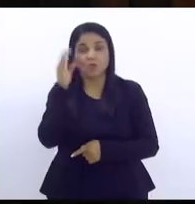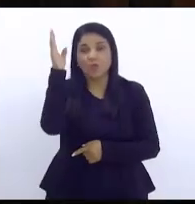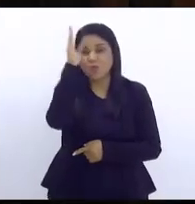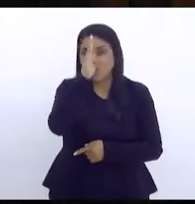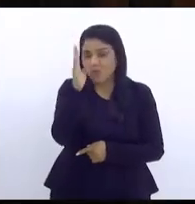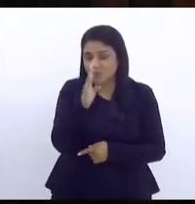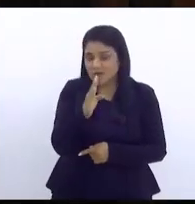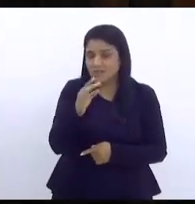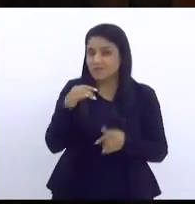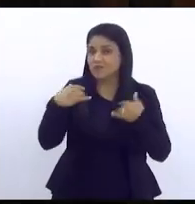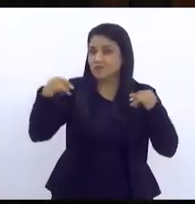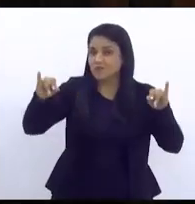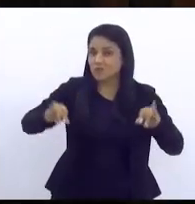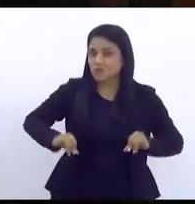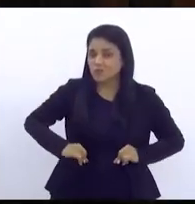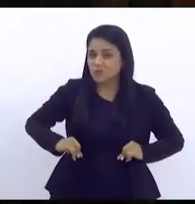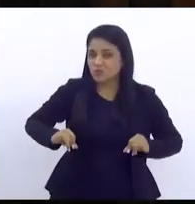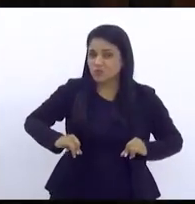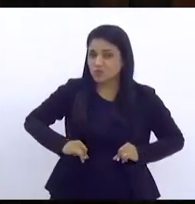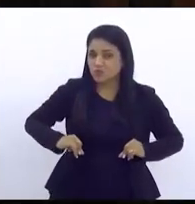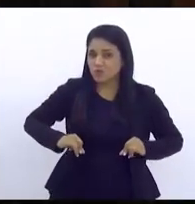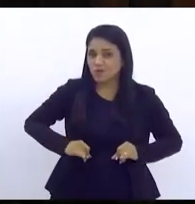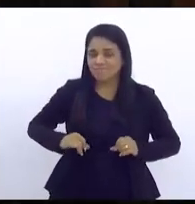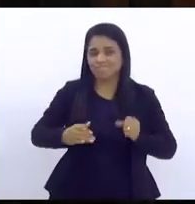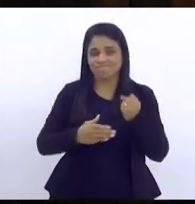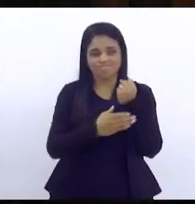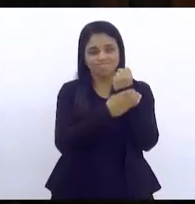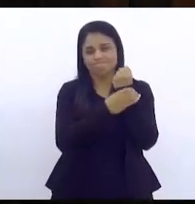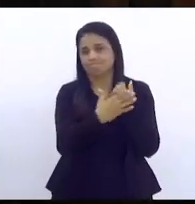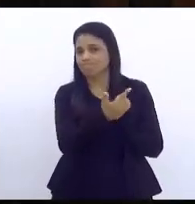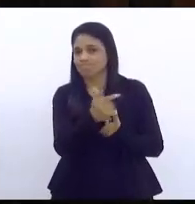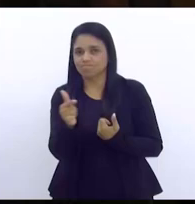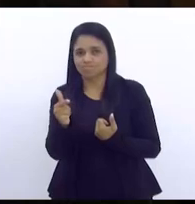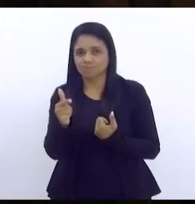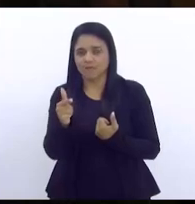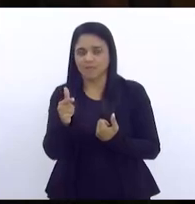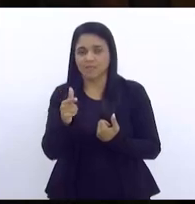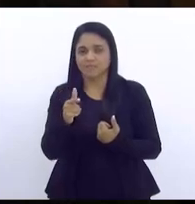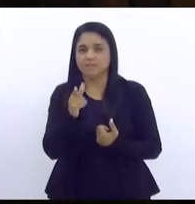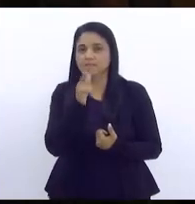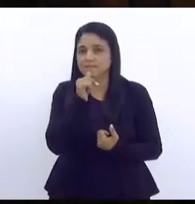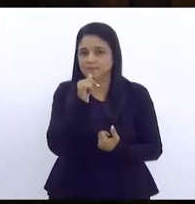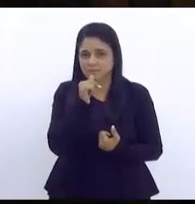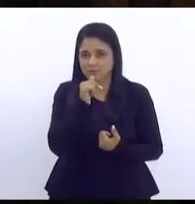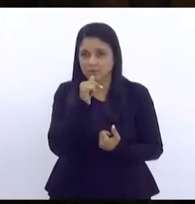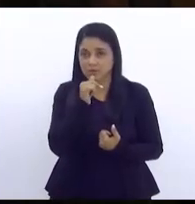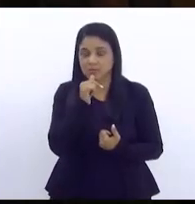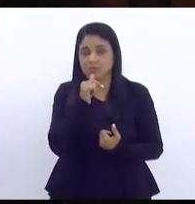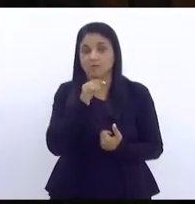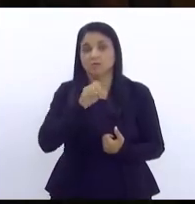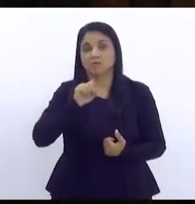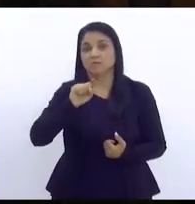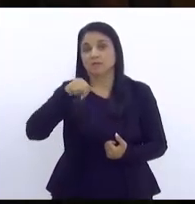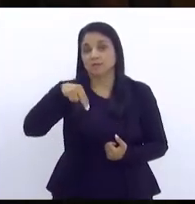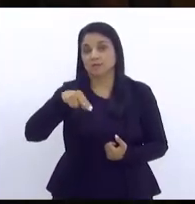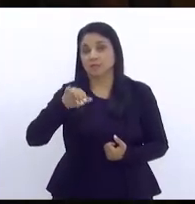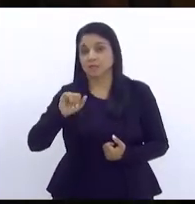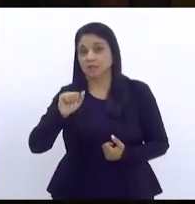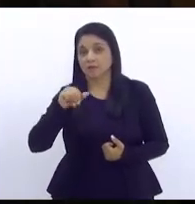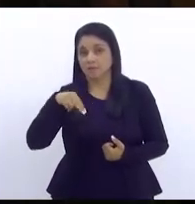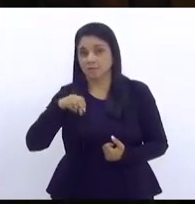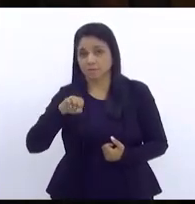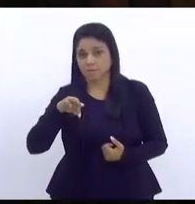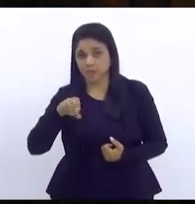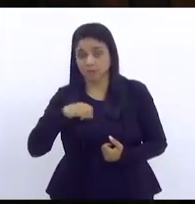sofre uma profunda insegurança hídrica se O saneamento não der resposta categórica os